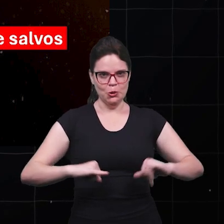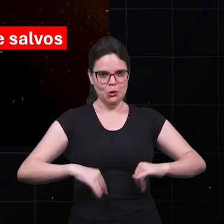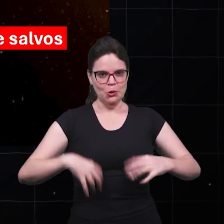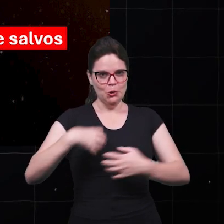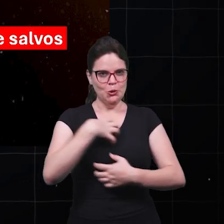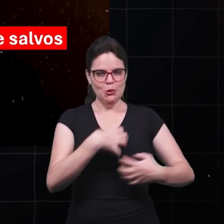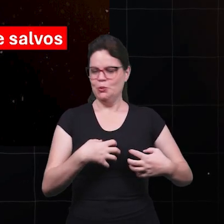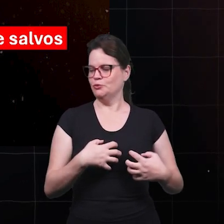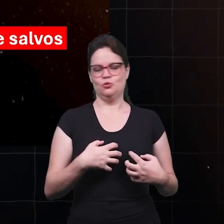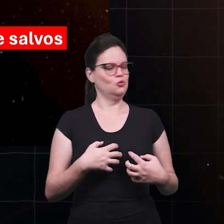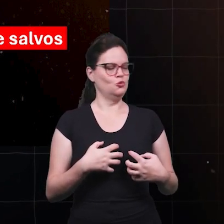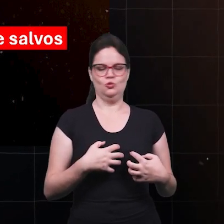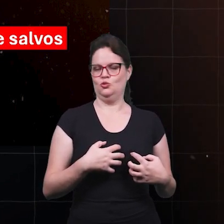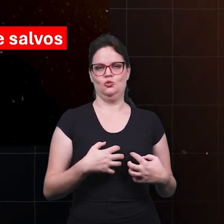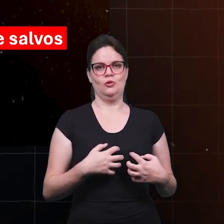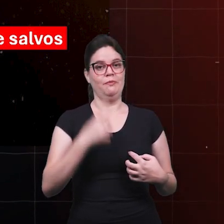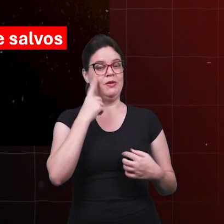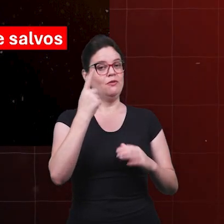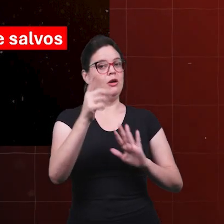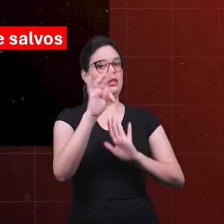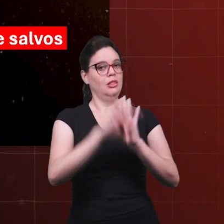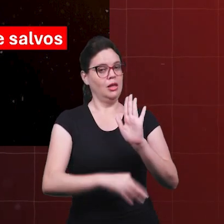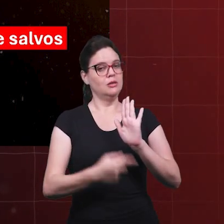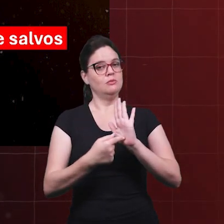estamos baseados na palavra de Deus.